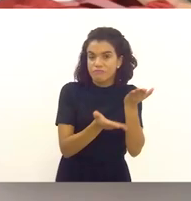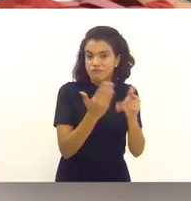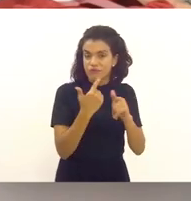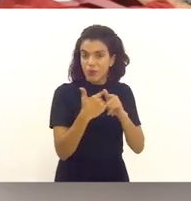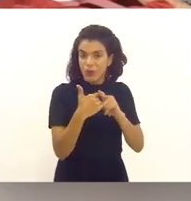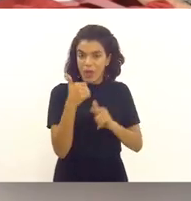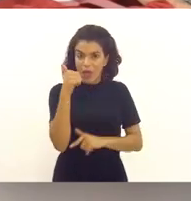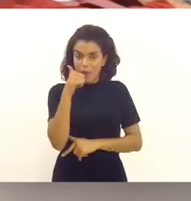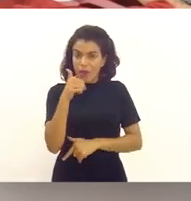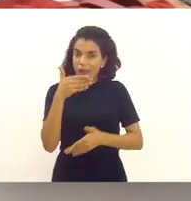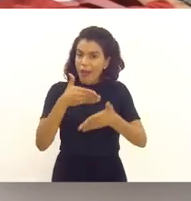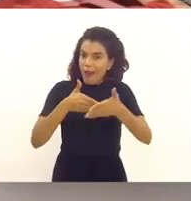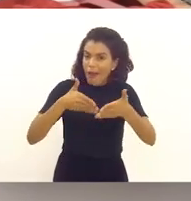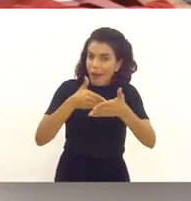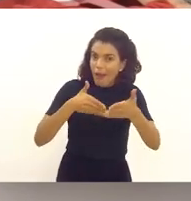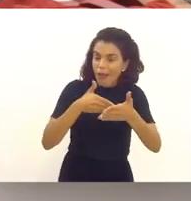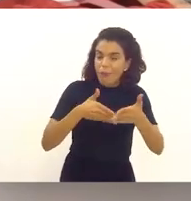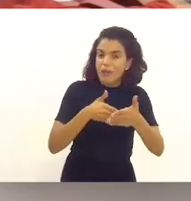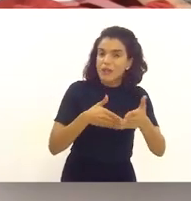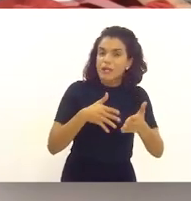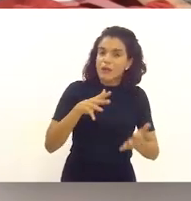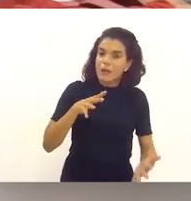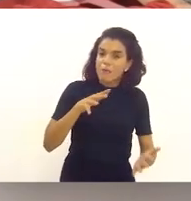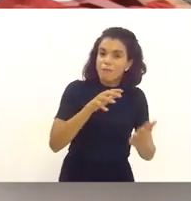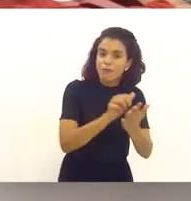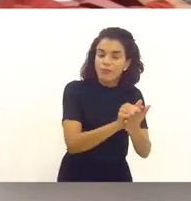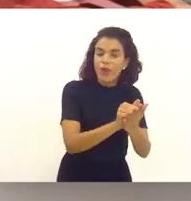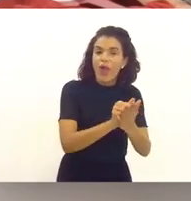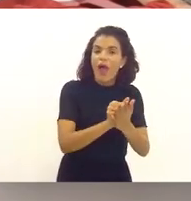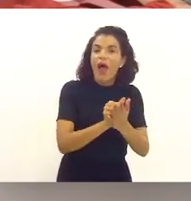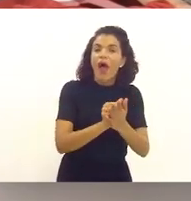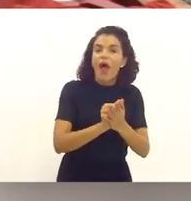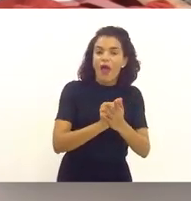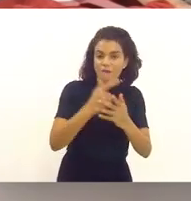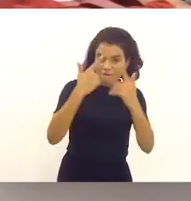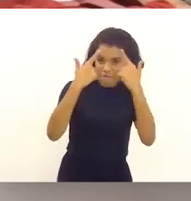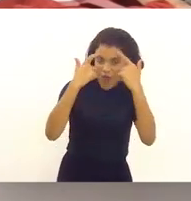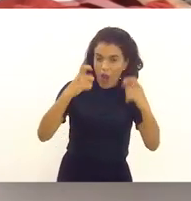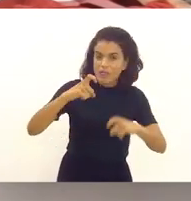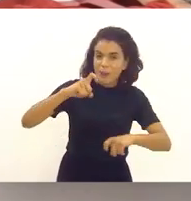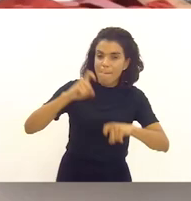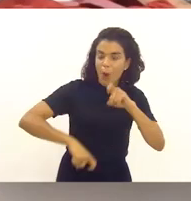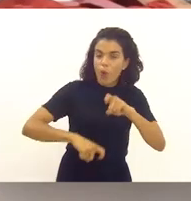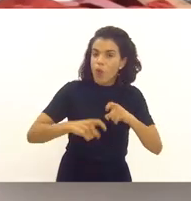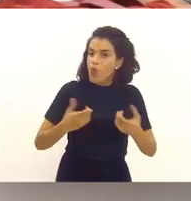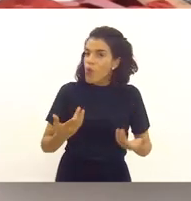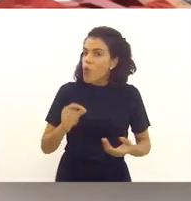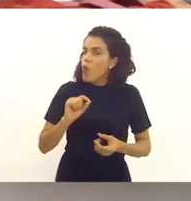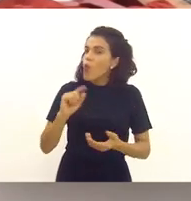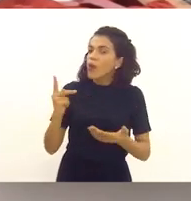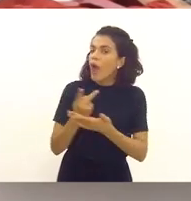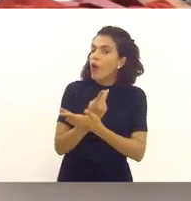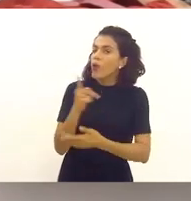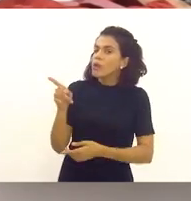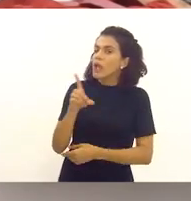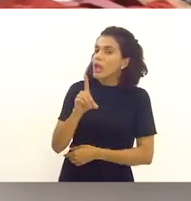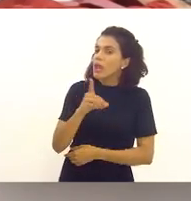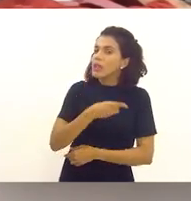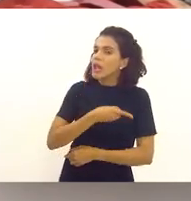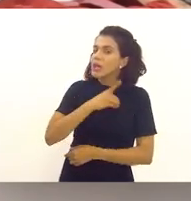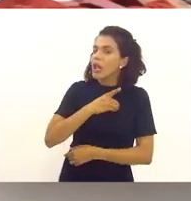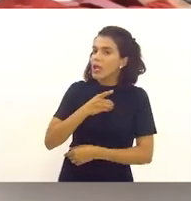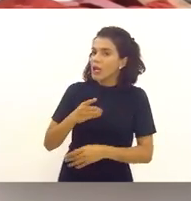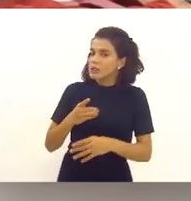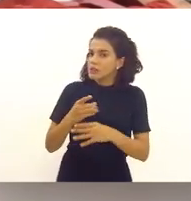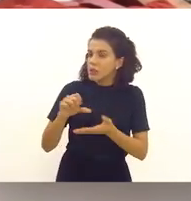mulheres são impedidas de registrar a sexual na Dean centro o que que acontece na Dean centro porque